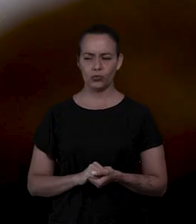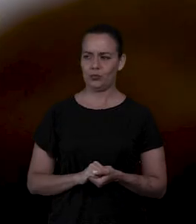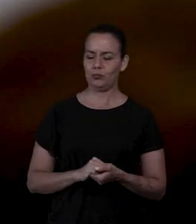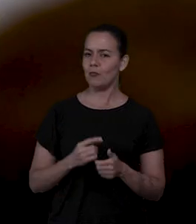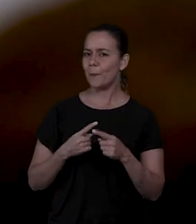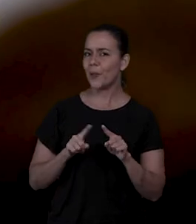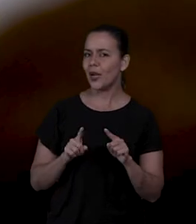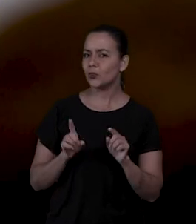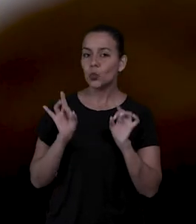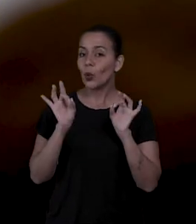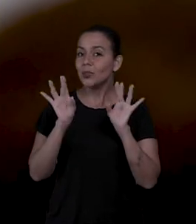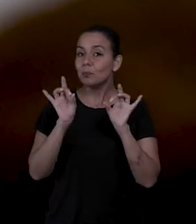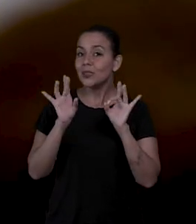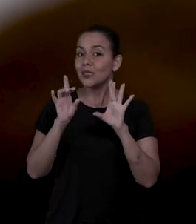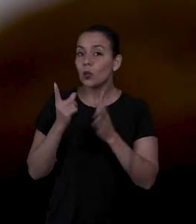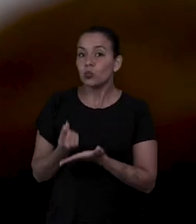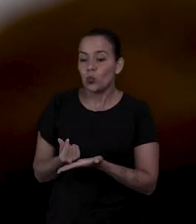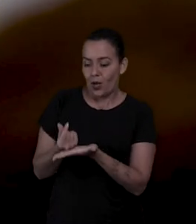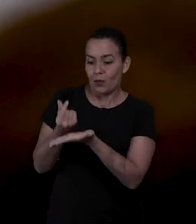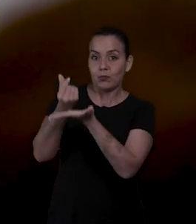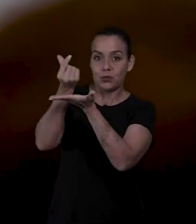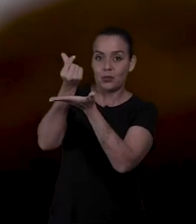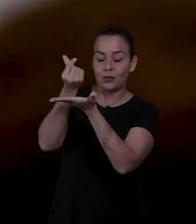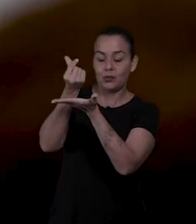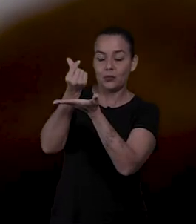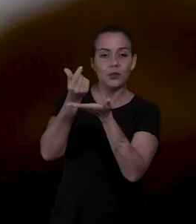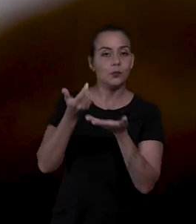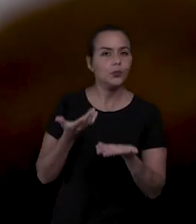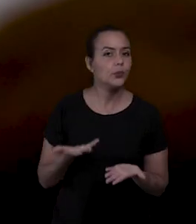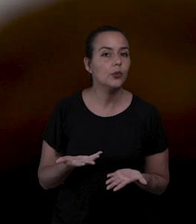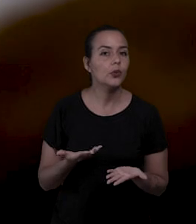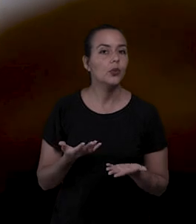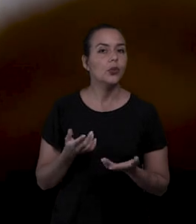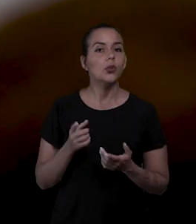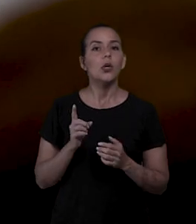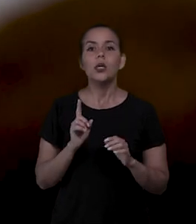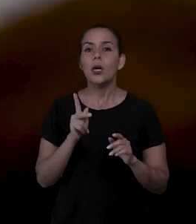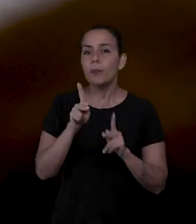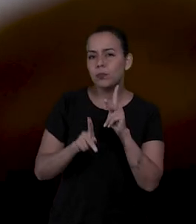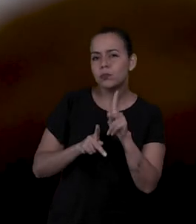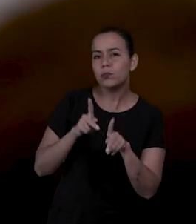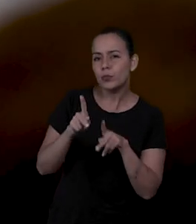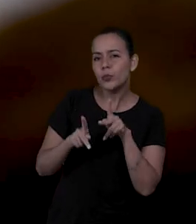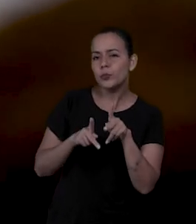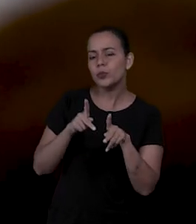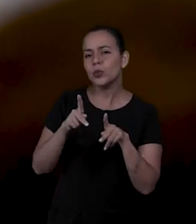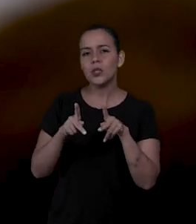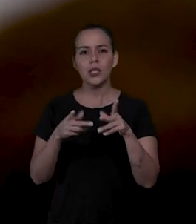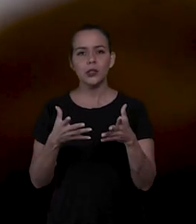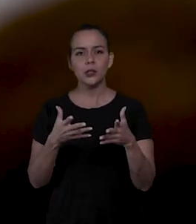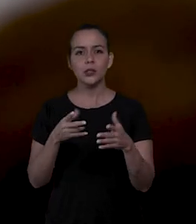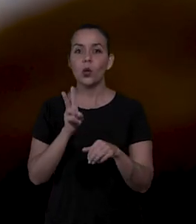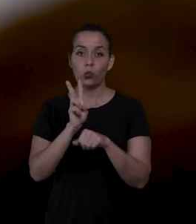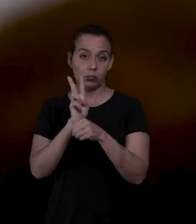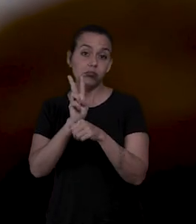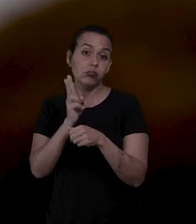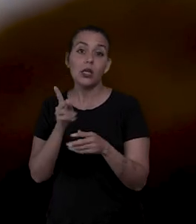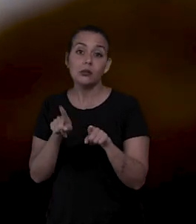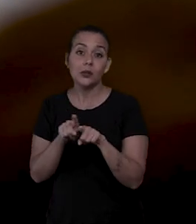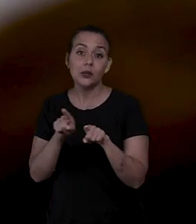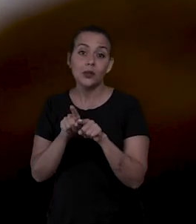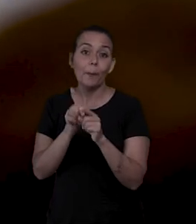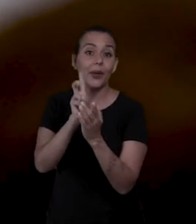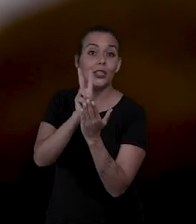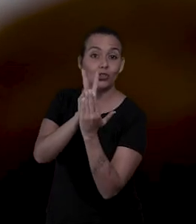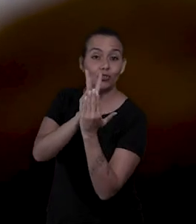foi importante para definir quem a gente é. Isso não é algo específico do capitalismo. Walter Palmieri Júnior,